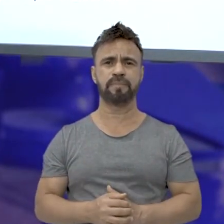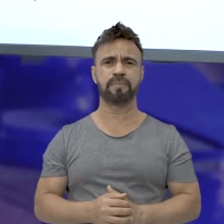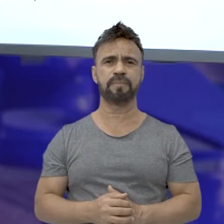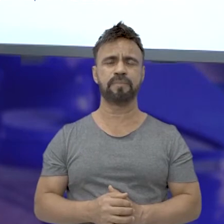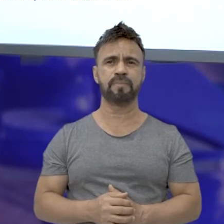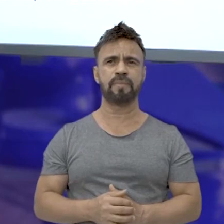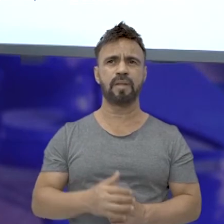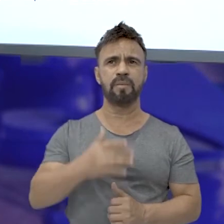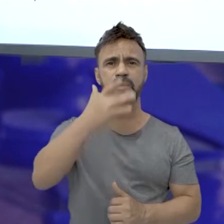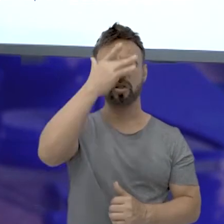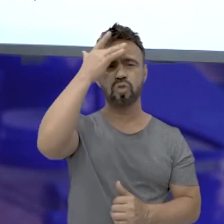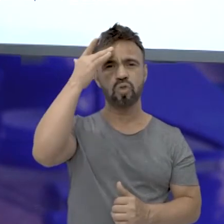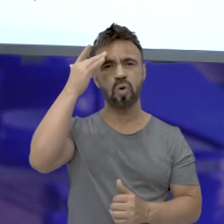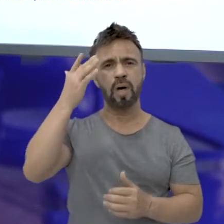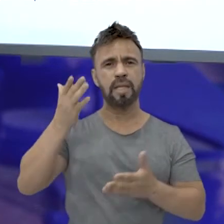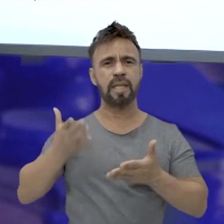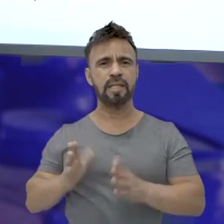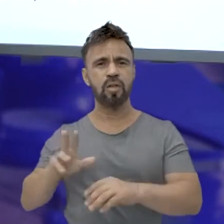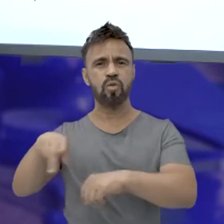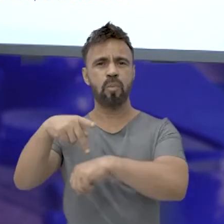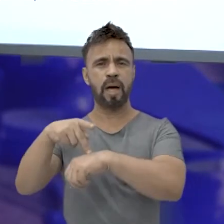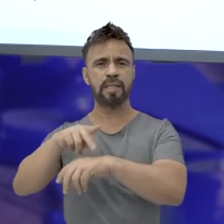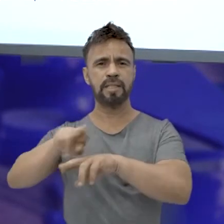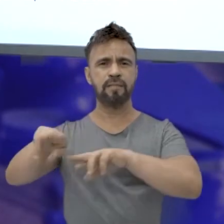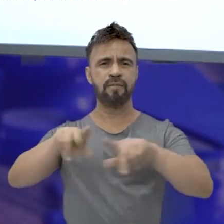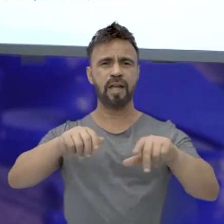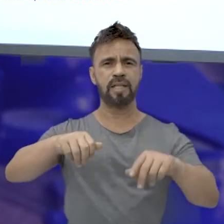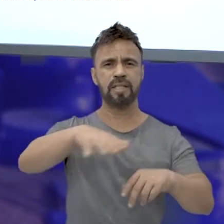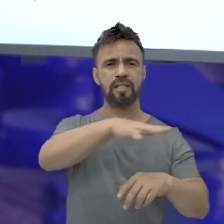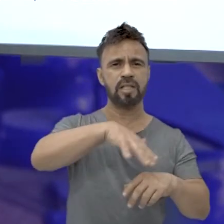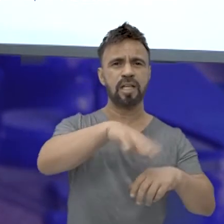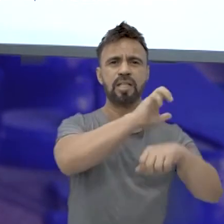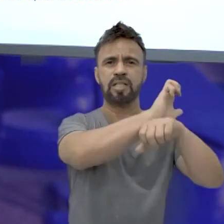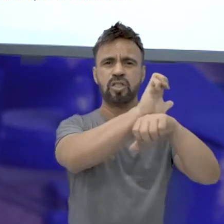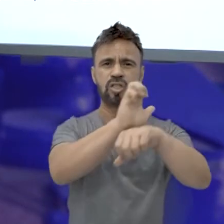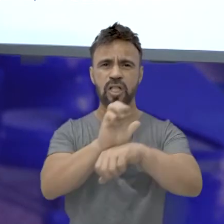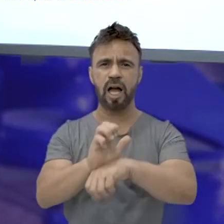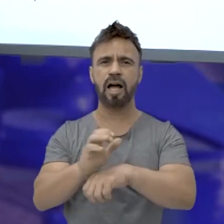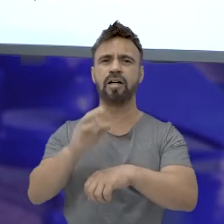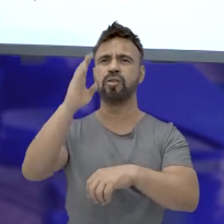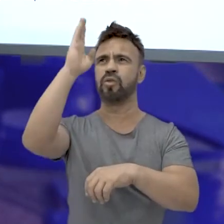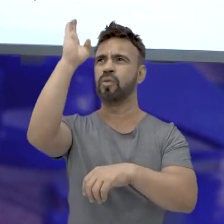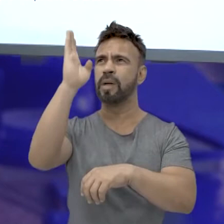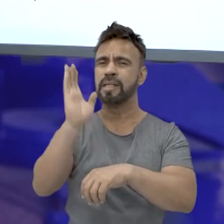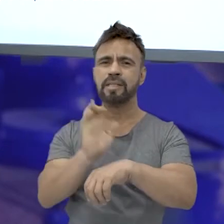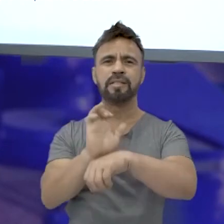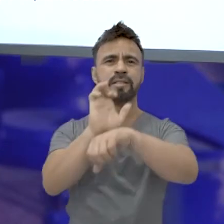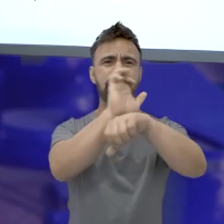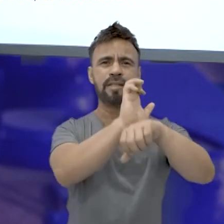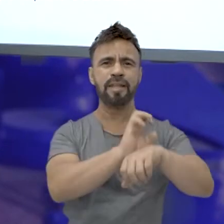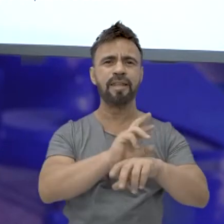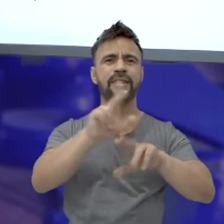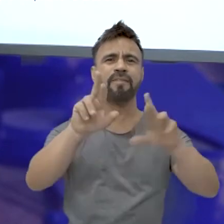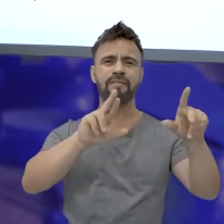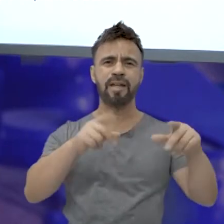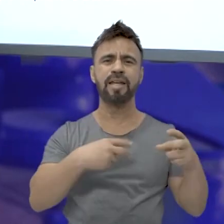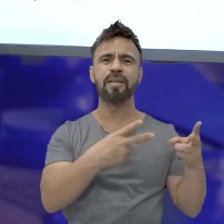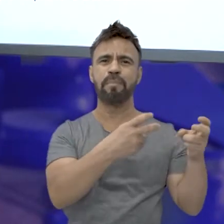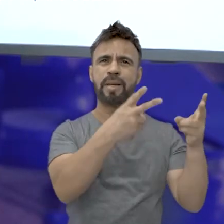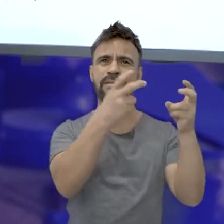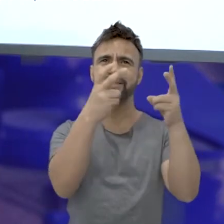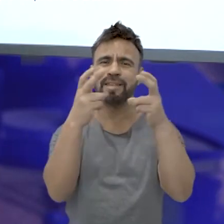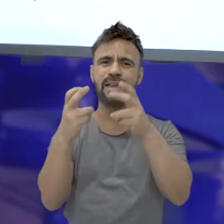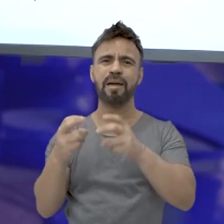entre pessoas de nacionalidades diferentes, de regiões e estados mesmo no Brasil diferentes. A gente consegue também perceber